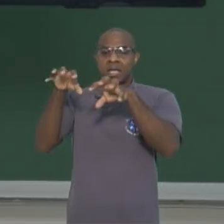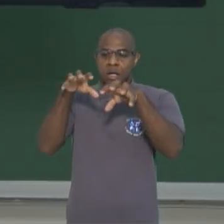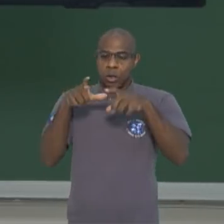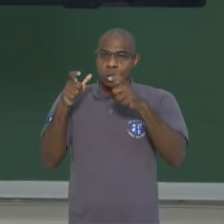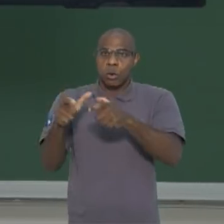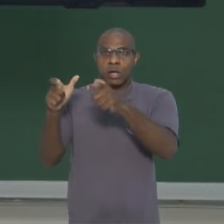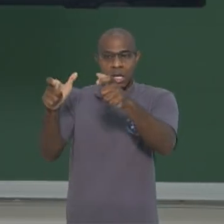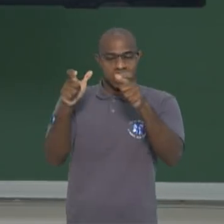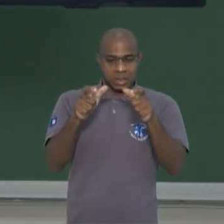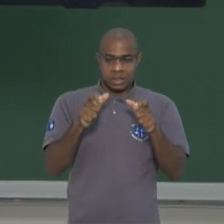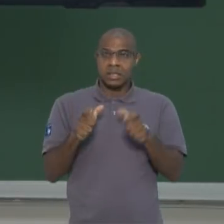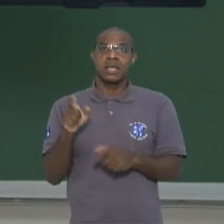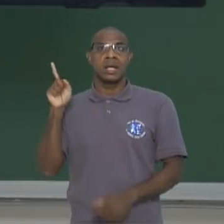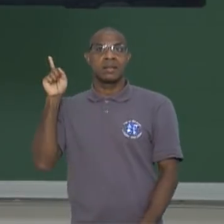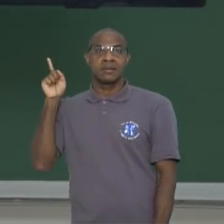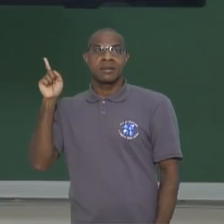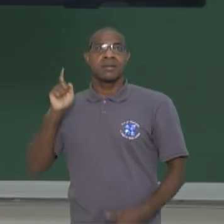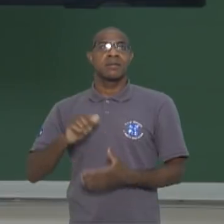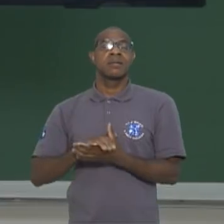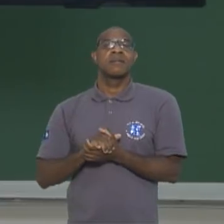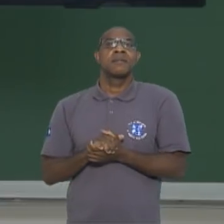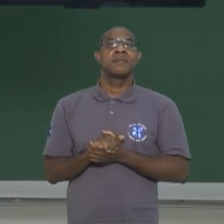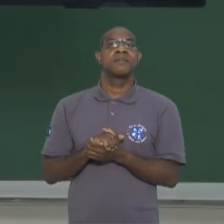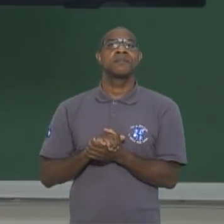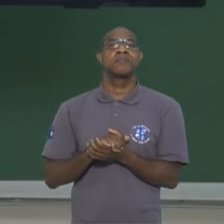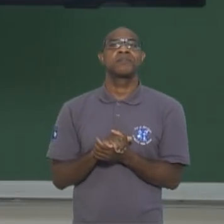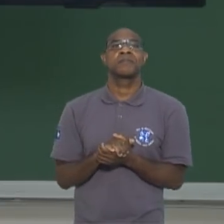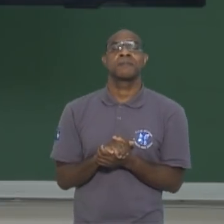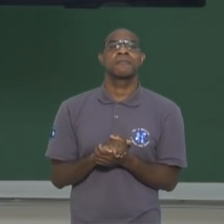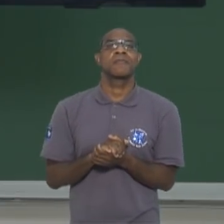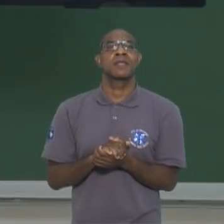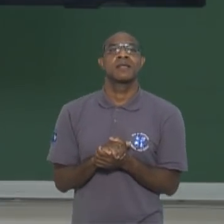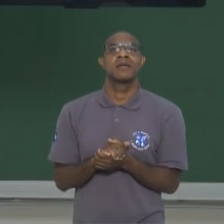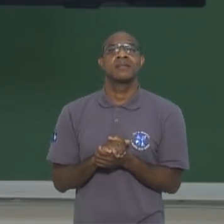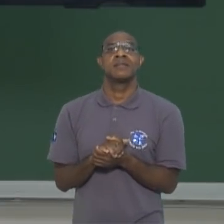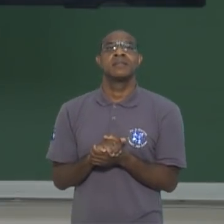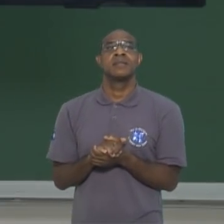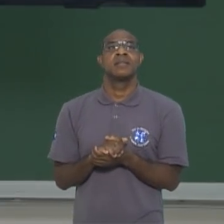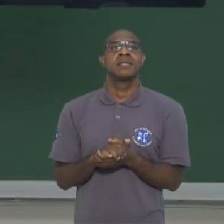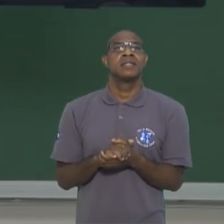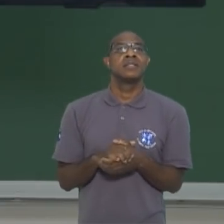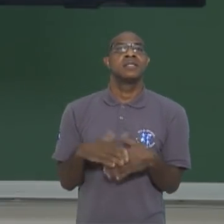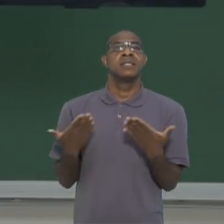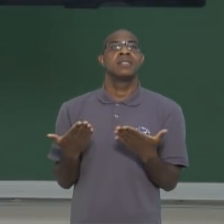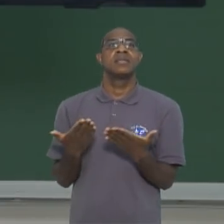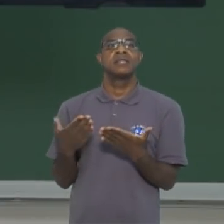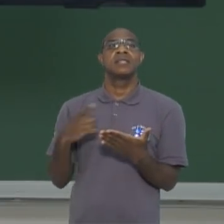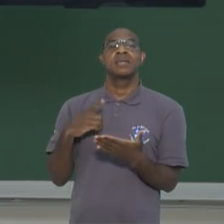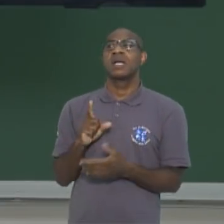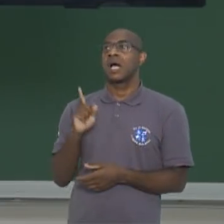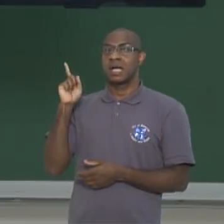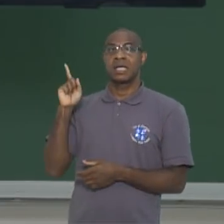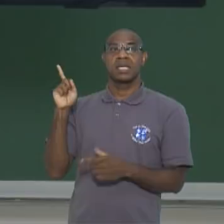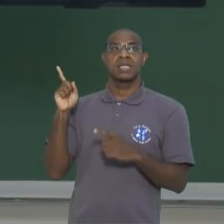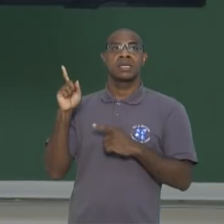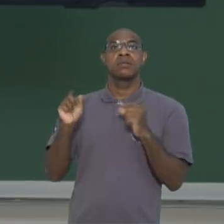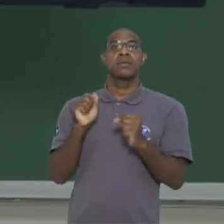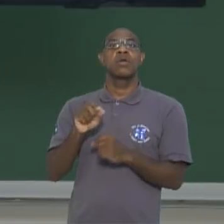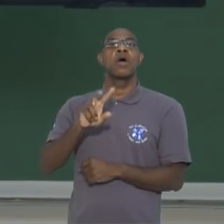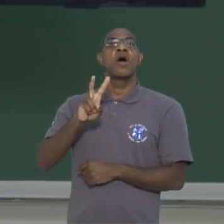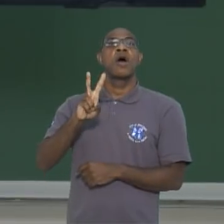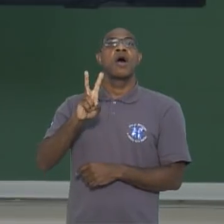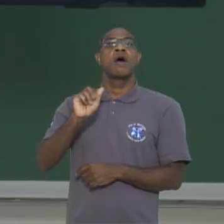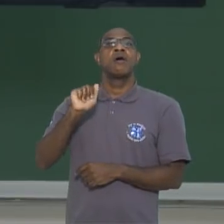os anglos, que depois vão se unir formando o primeiro reino da Inglaterra, né? Os anglo-saxões, e aqui a gente tem os